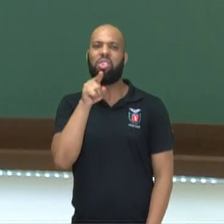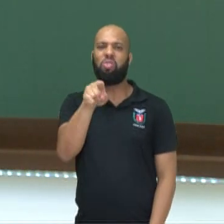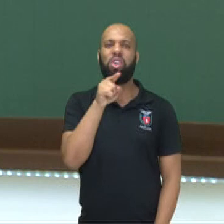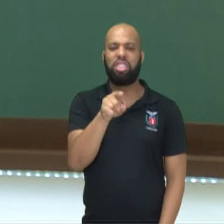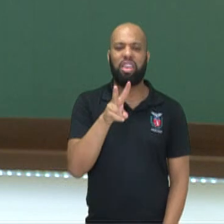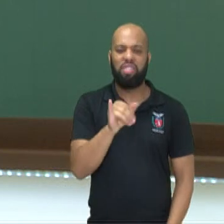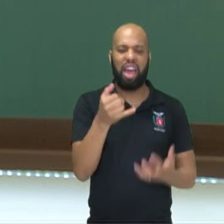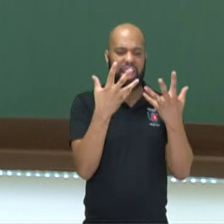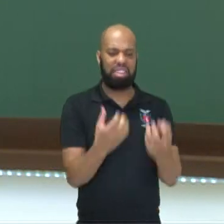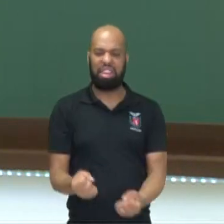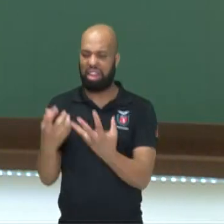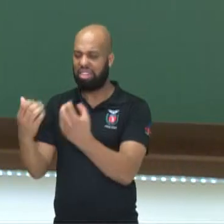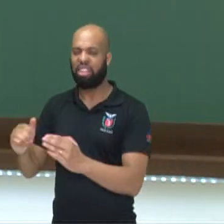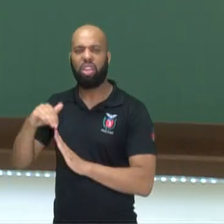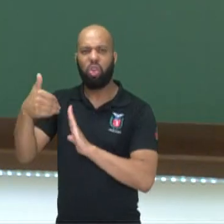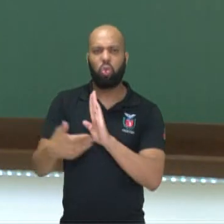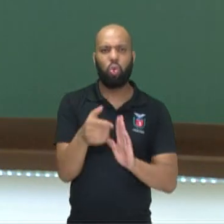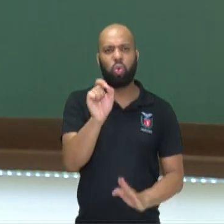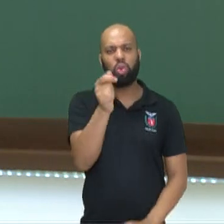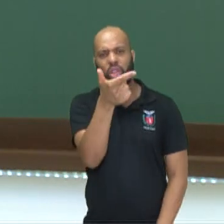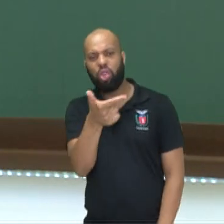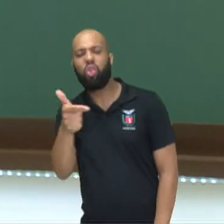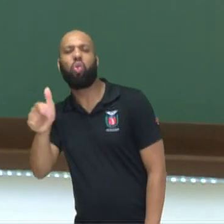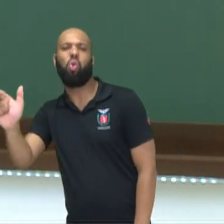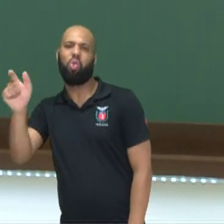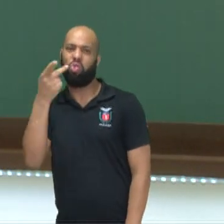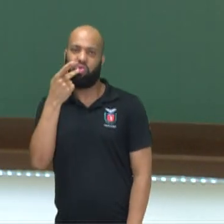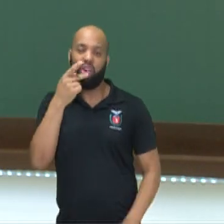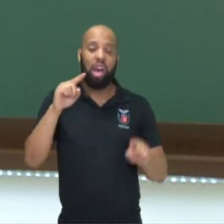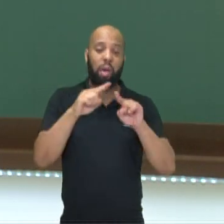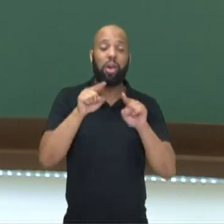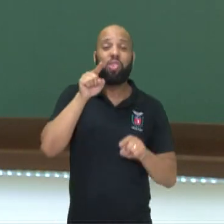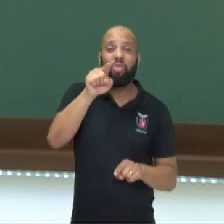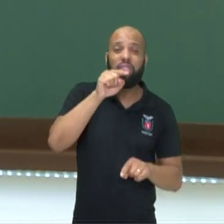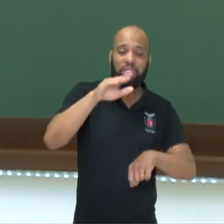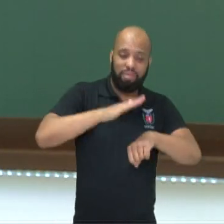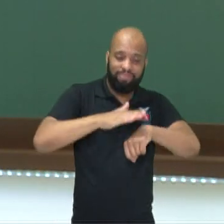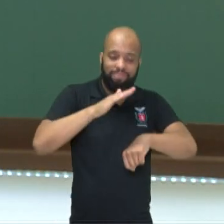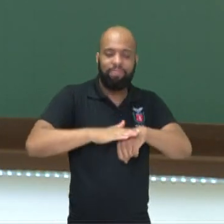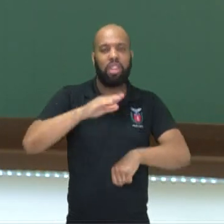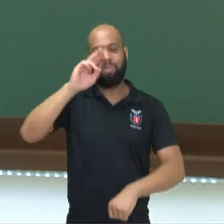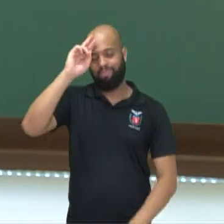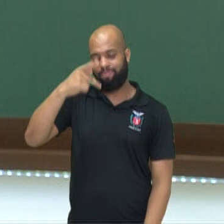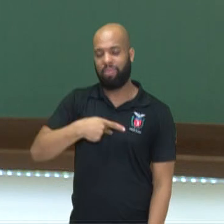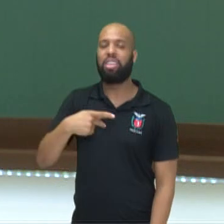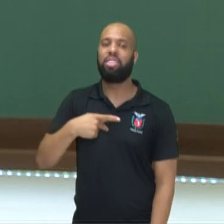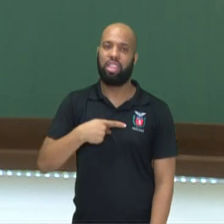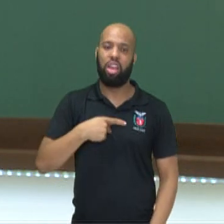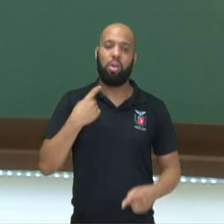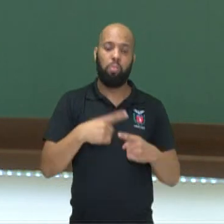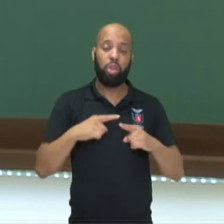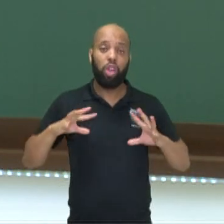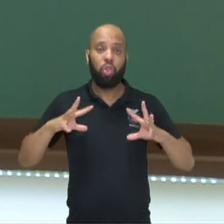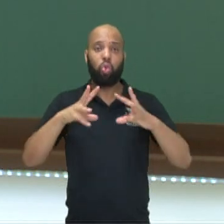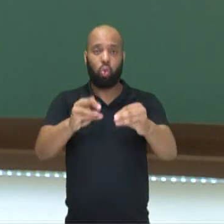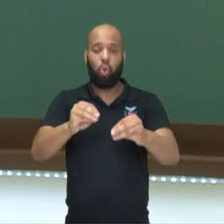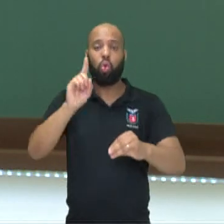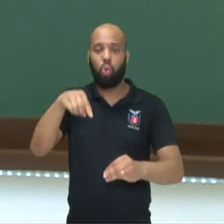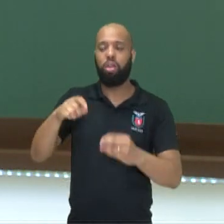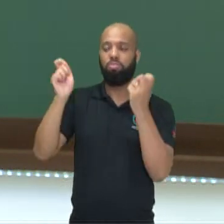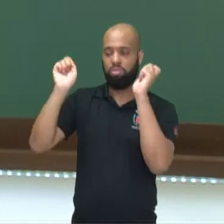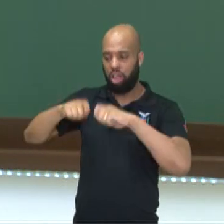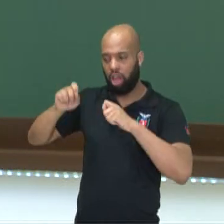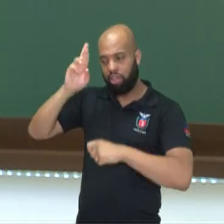pela cabeça dos outros, mas ter a capacidade de você pensar por si mesmo, já que todos nós somos